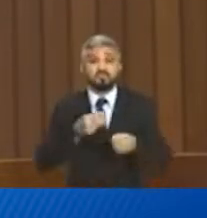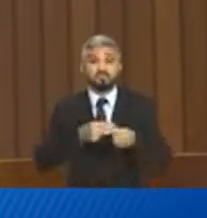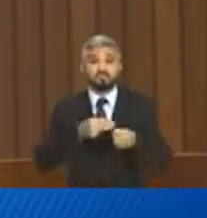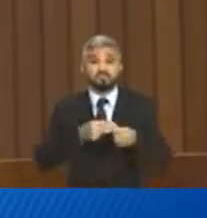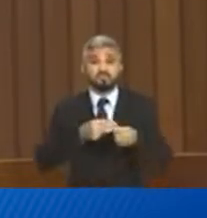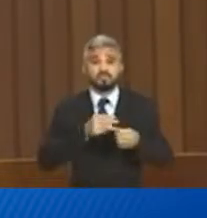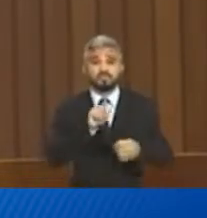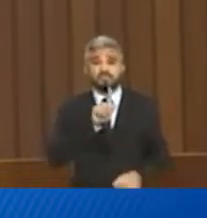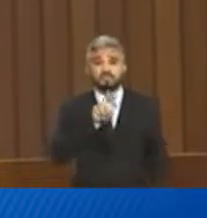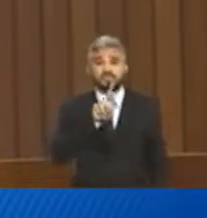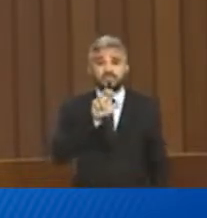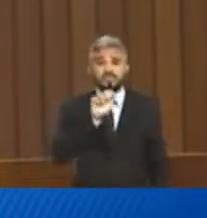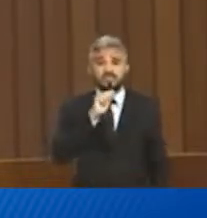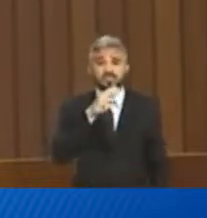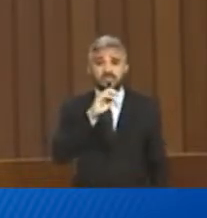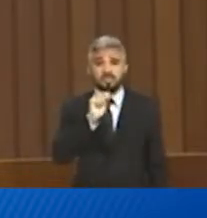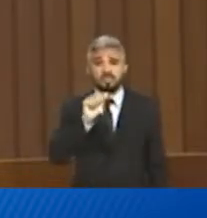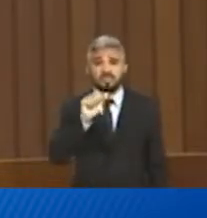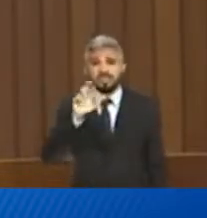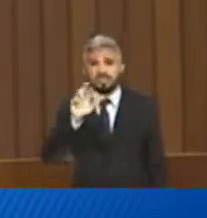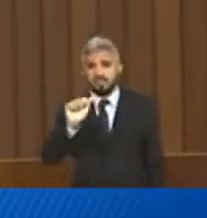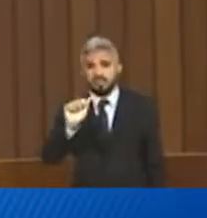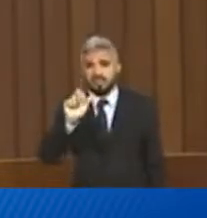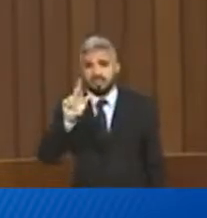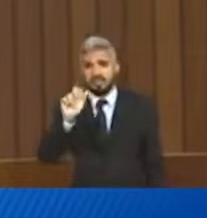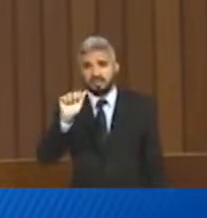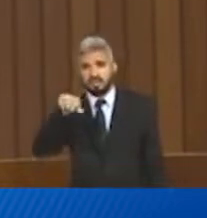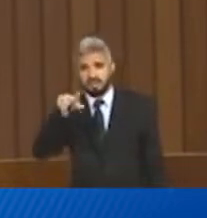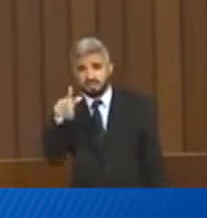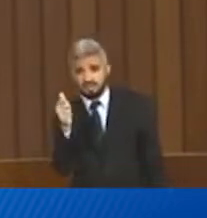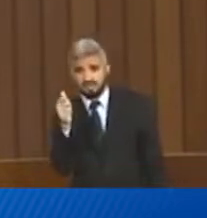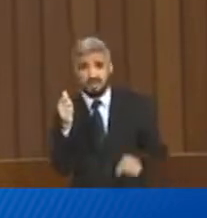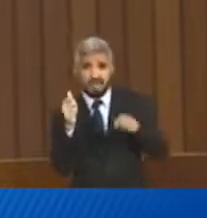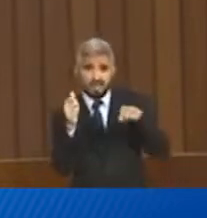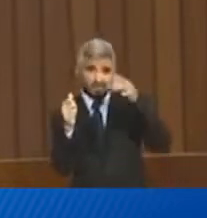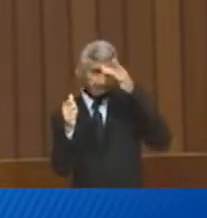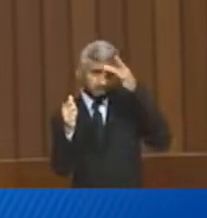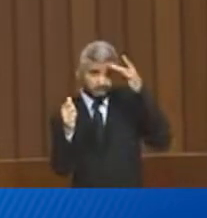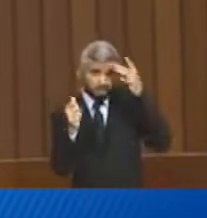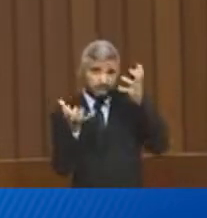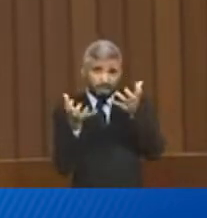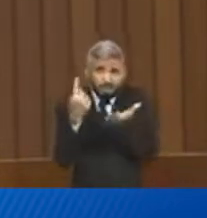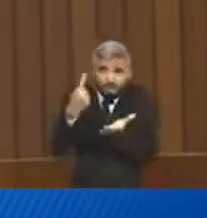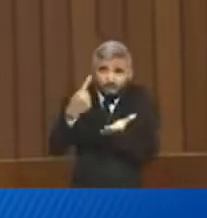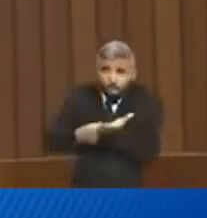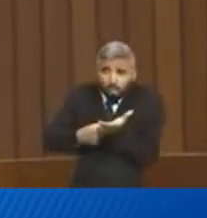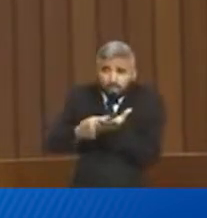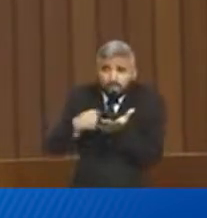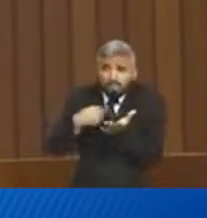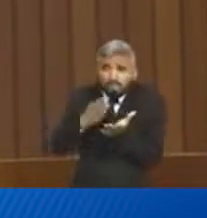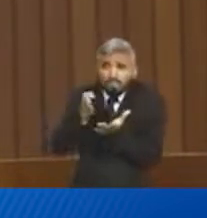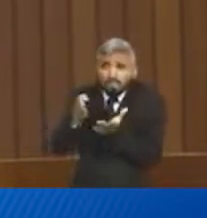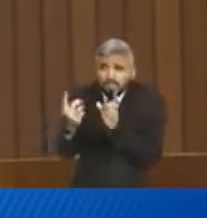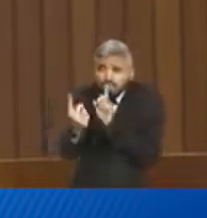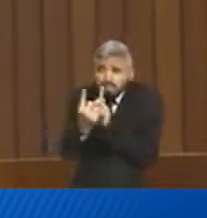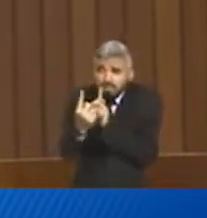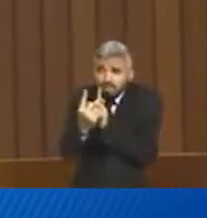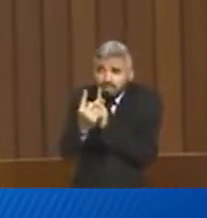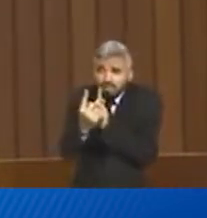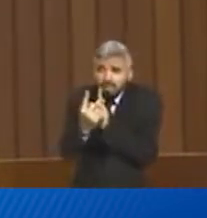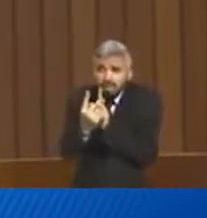tenta marcar uma cirurgia tenta marcar um procedimento uma consulta coloca na tela por